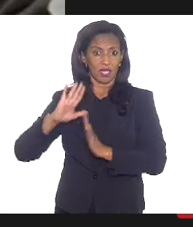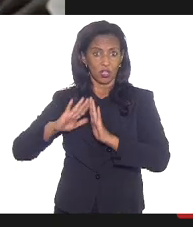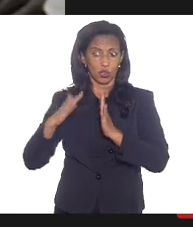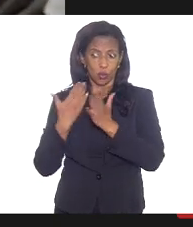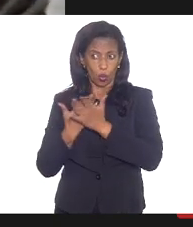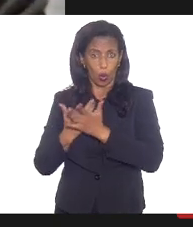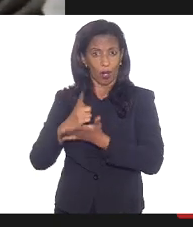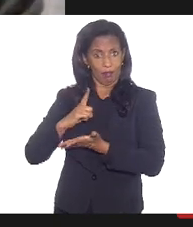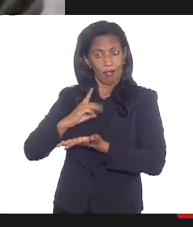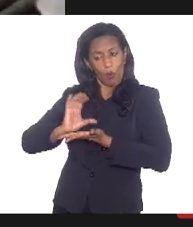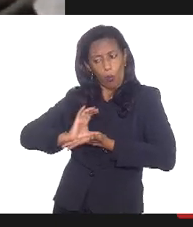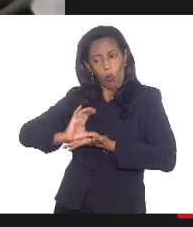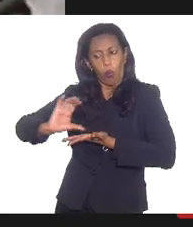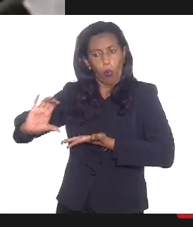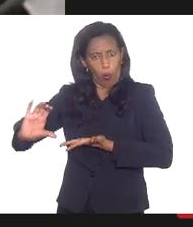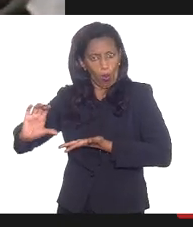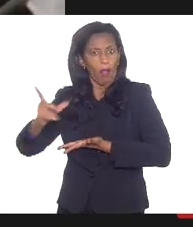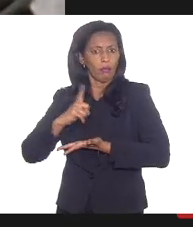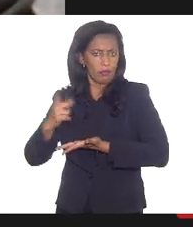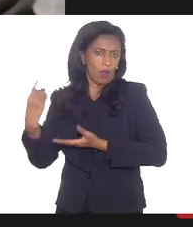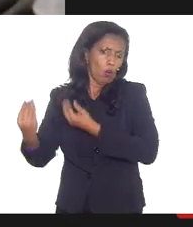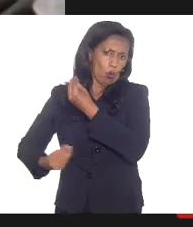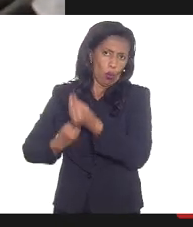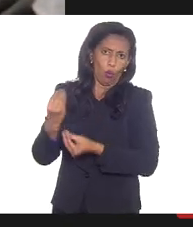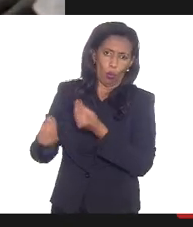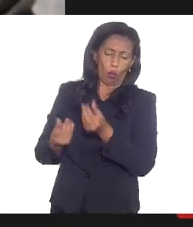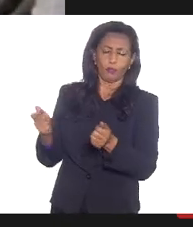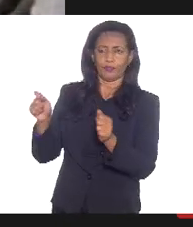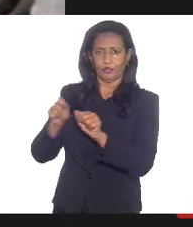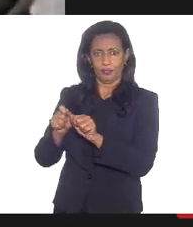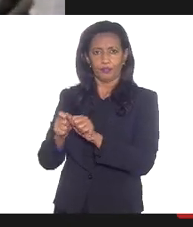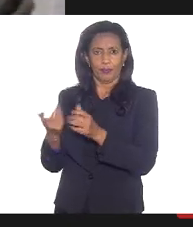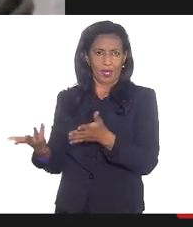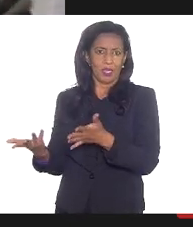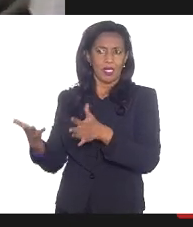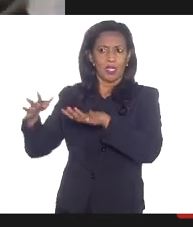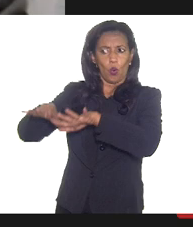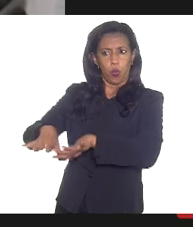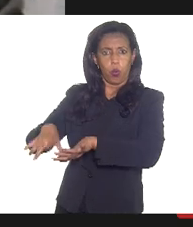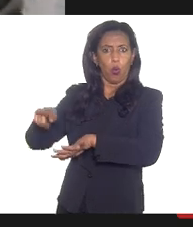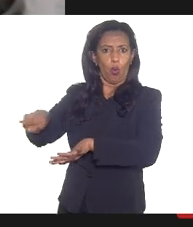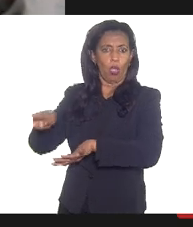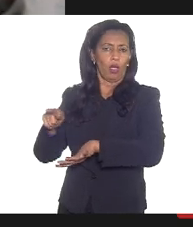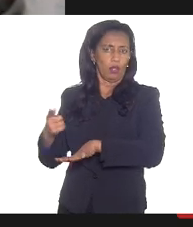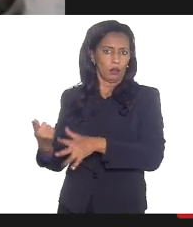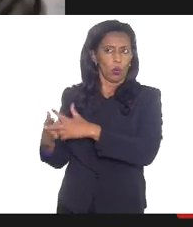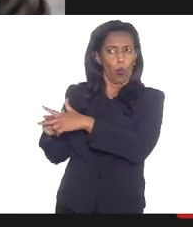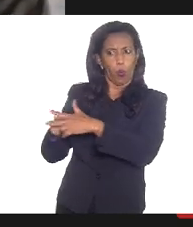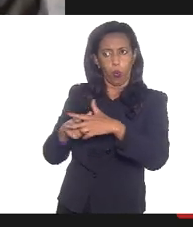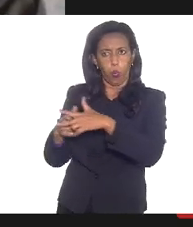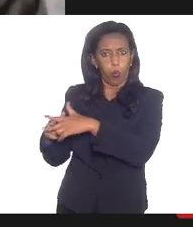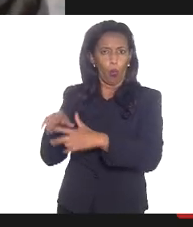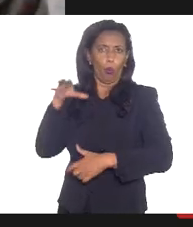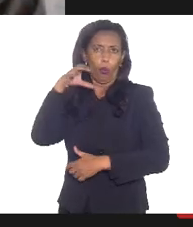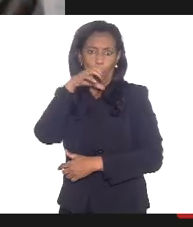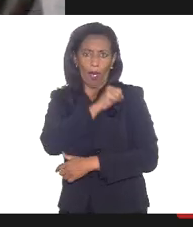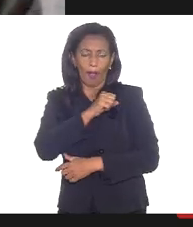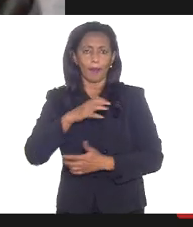têm recursos, que vão ter como, sim, fazer essa implementação de um jeito rápido, de um